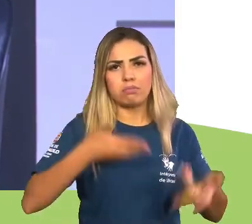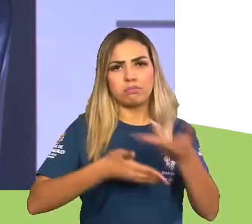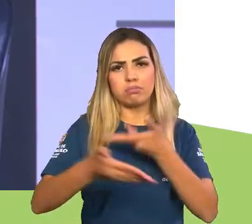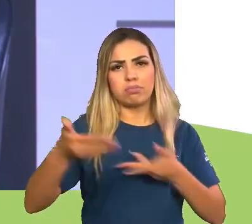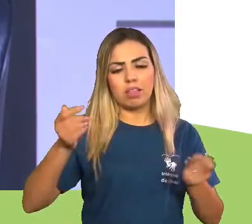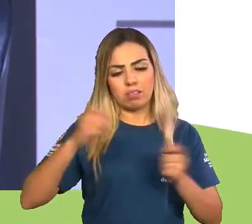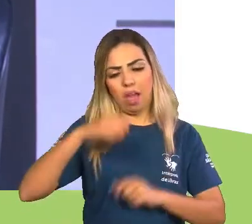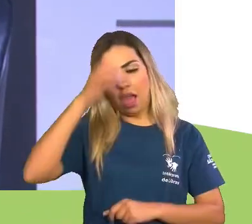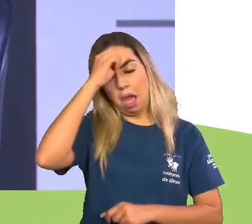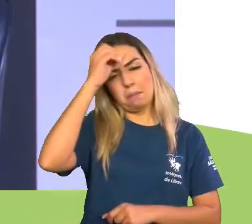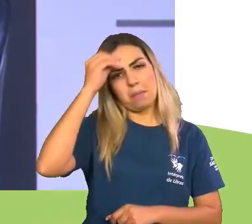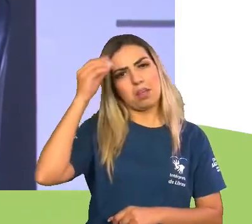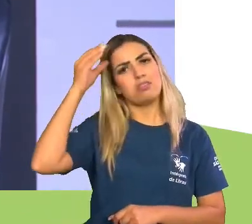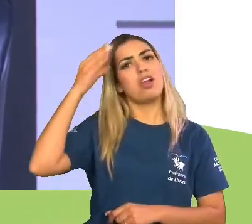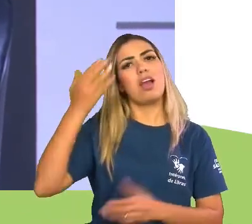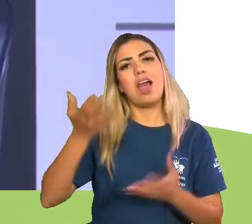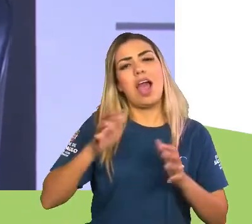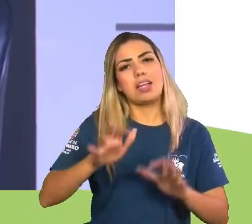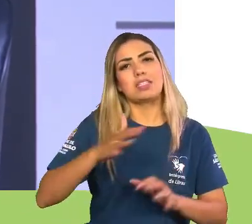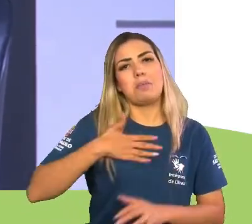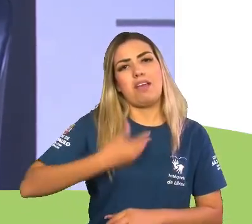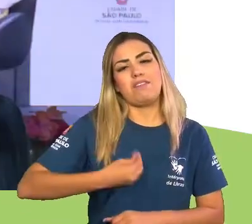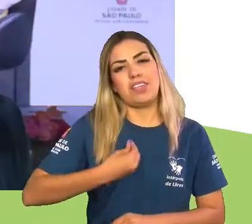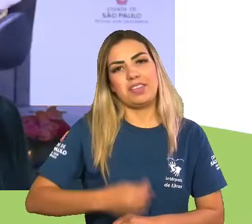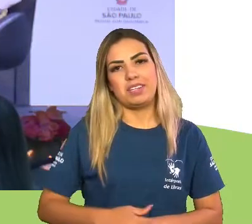aprendo. E essa é a minha cura.